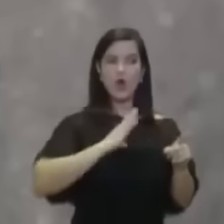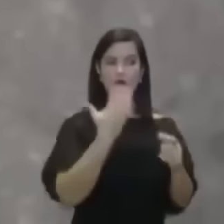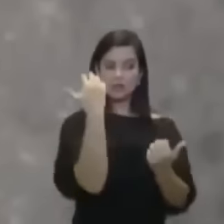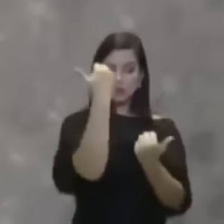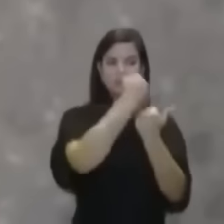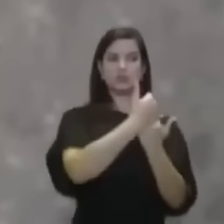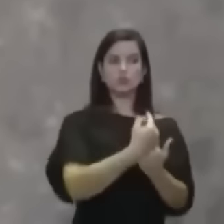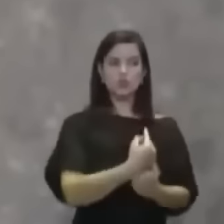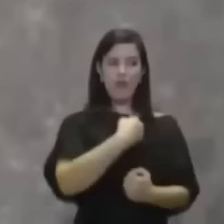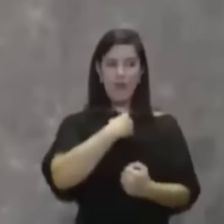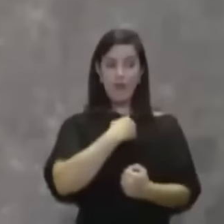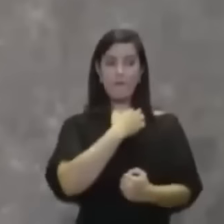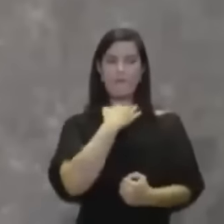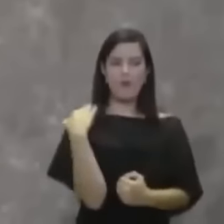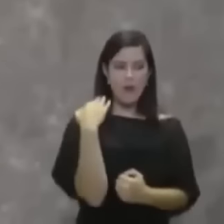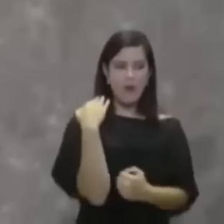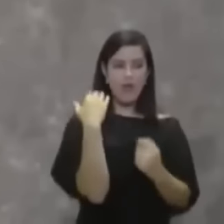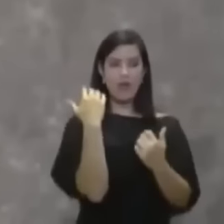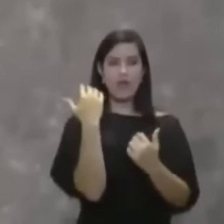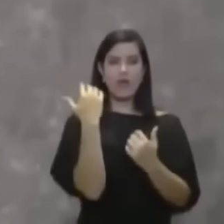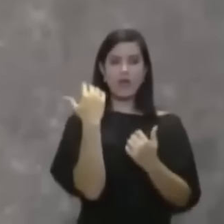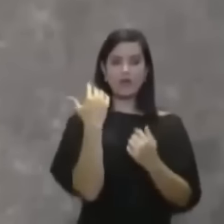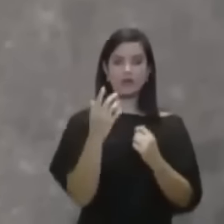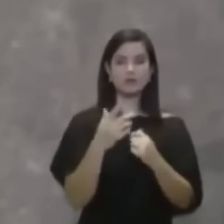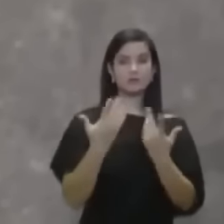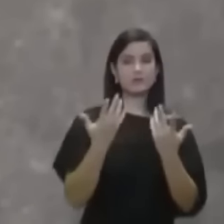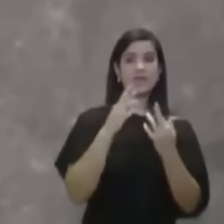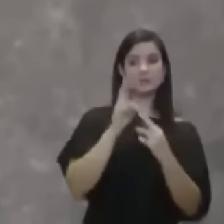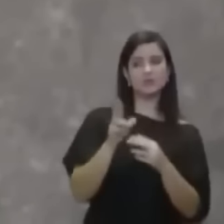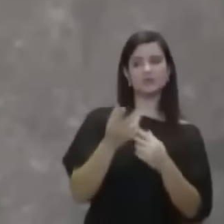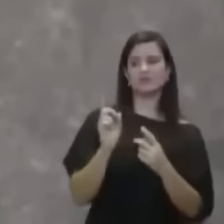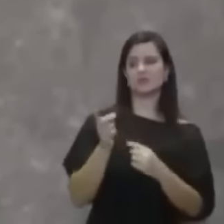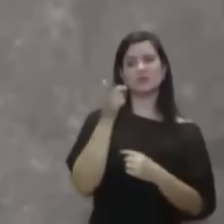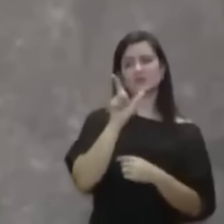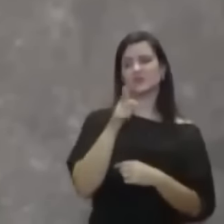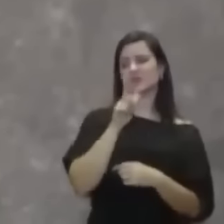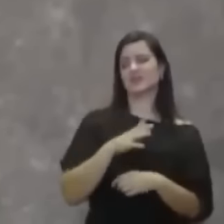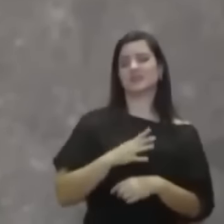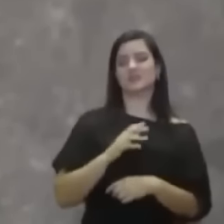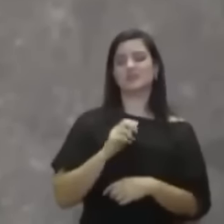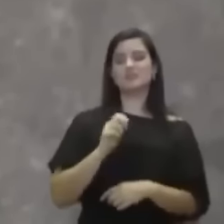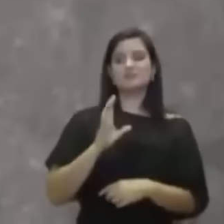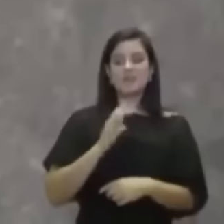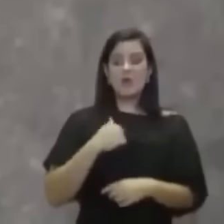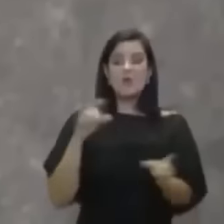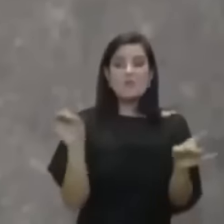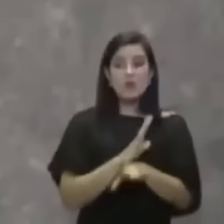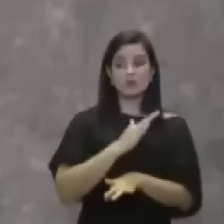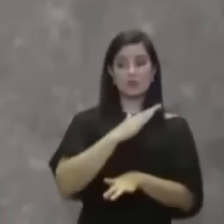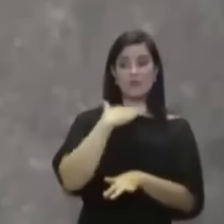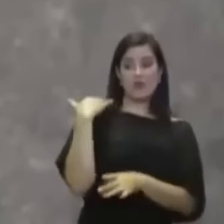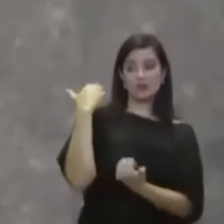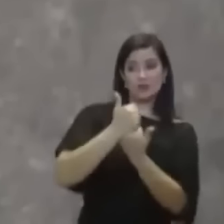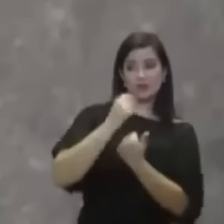ponto de dares tua vida por mim, de morreres por mim. O que Pedro responde é mais ou menos isso: não, Senhor, amor ágape eu não tenho, eu não estou pronto a morrer por ti,